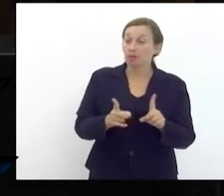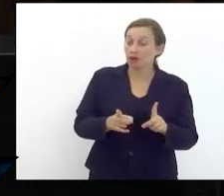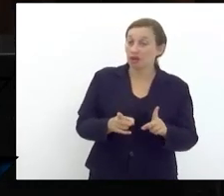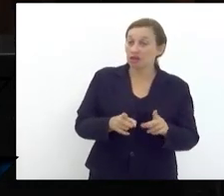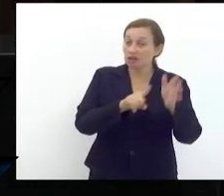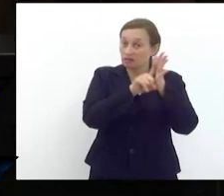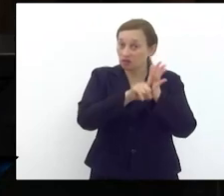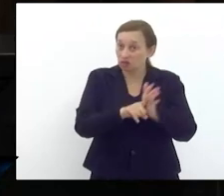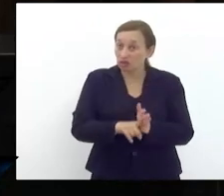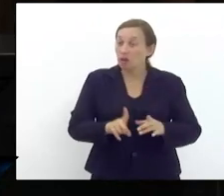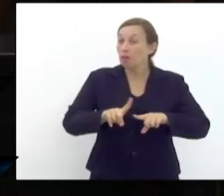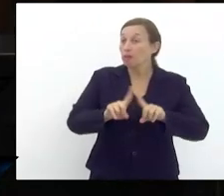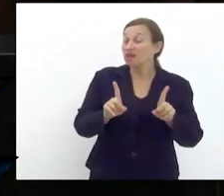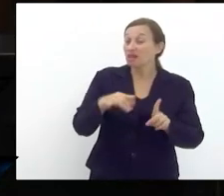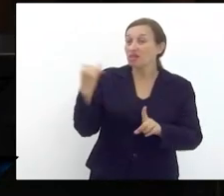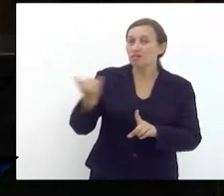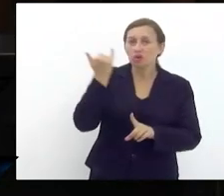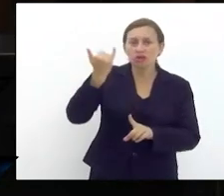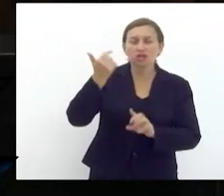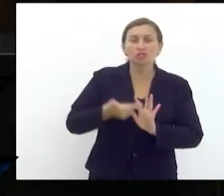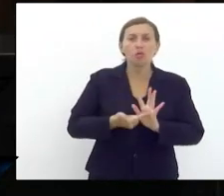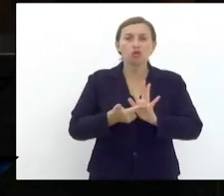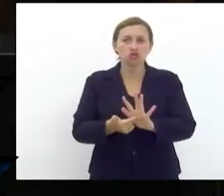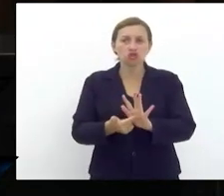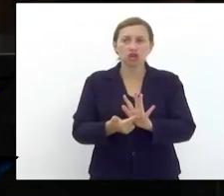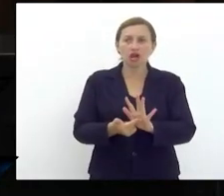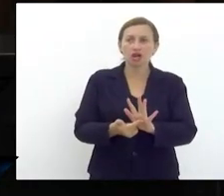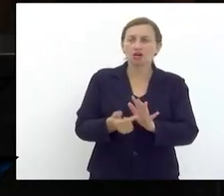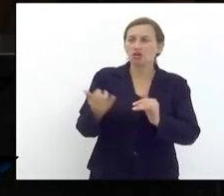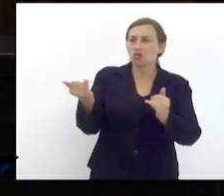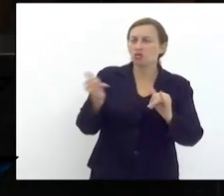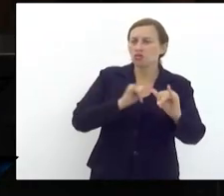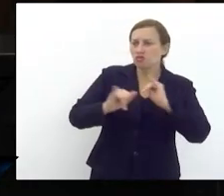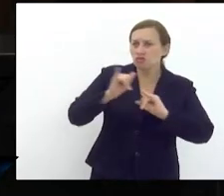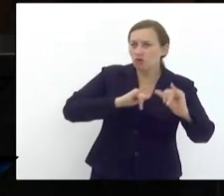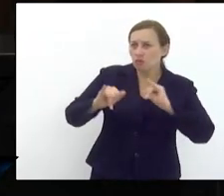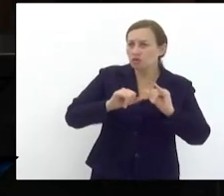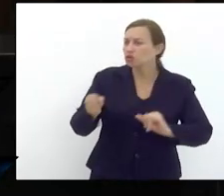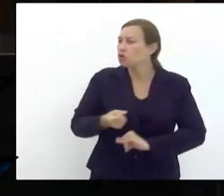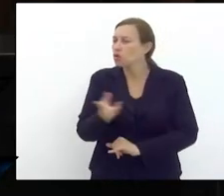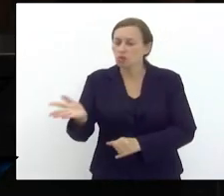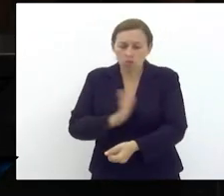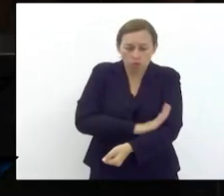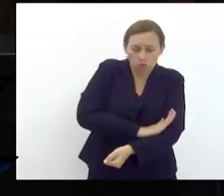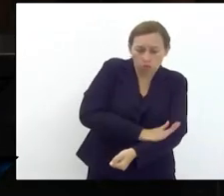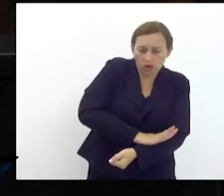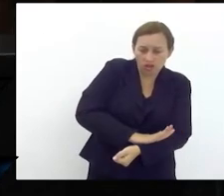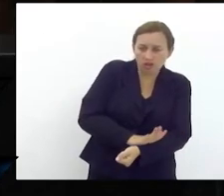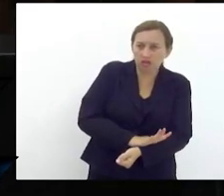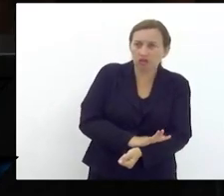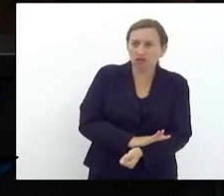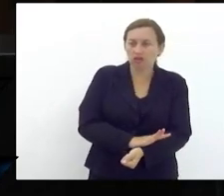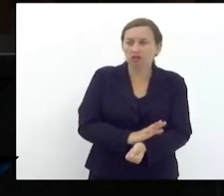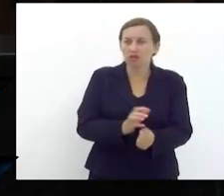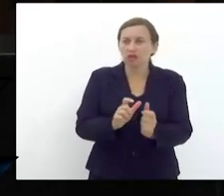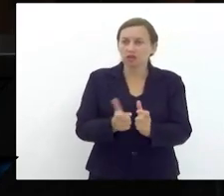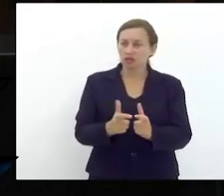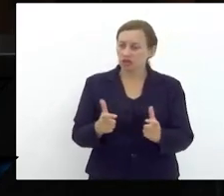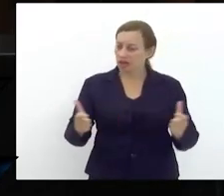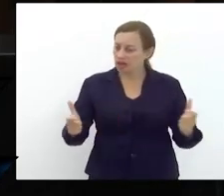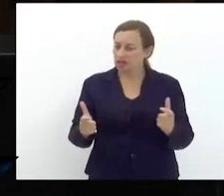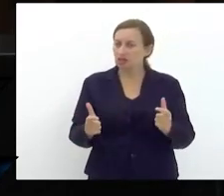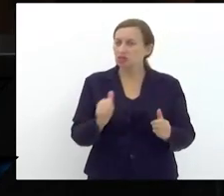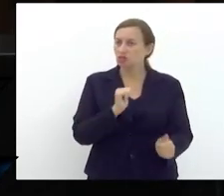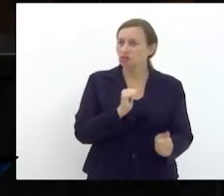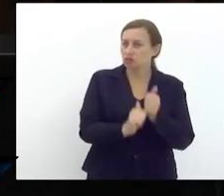investigação então é importante mostrar com dados o quanto que o racismo prolifera no futebol e o quanto que